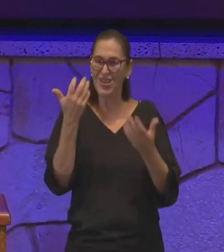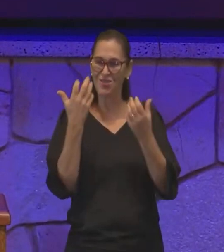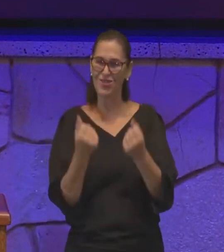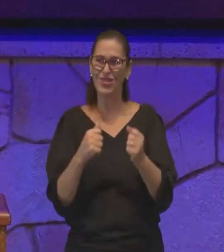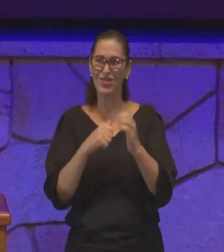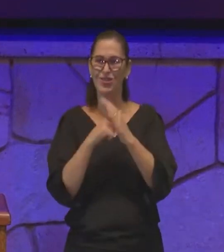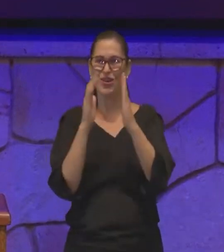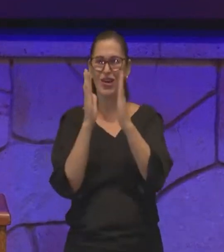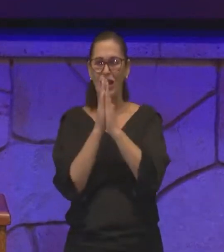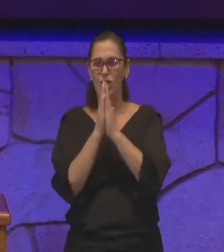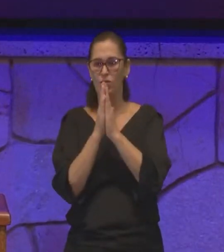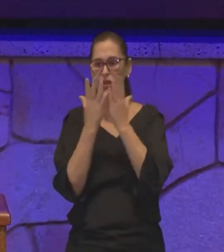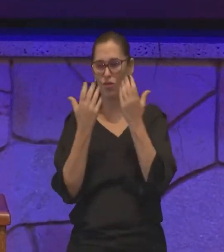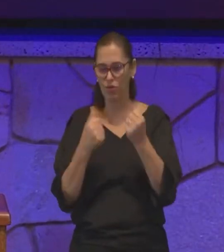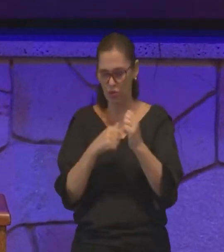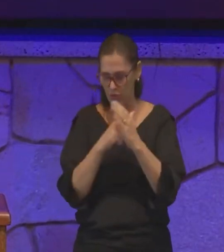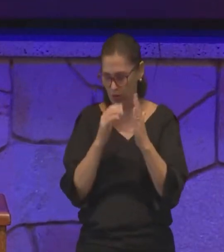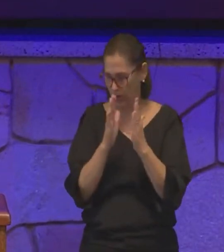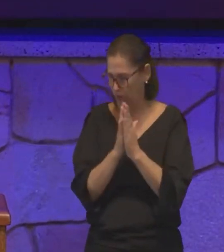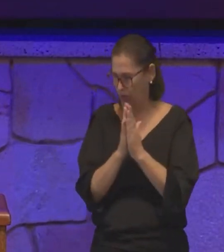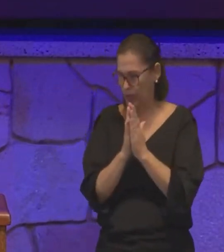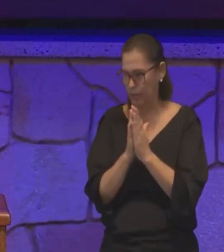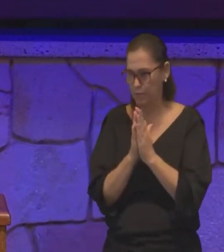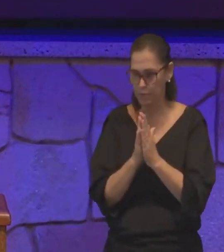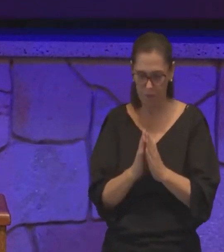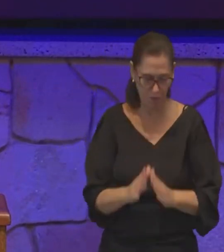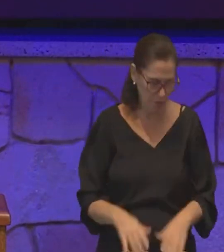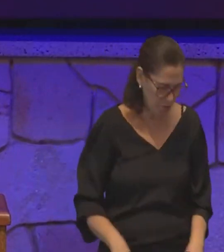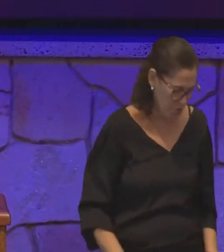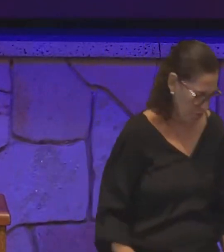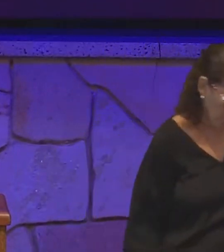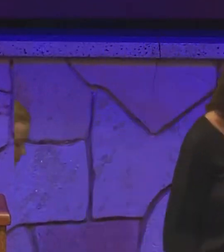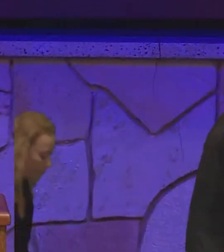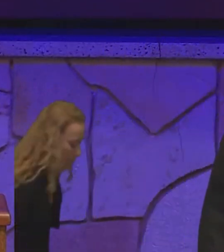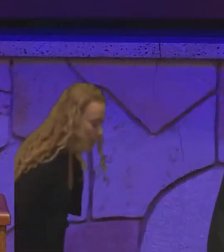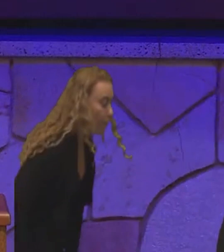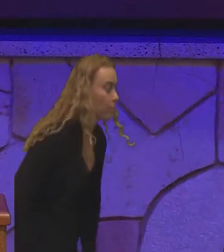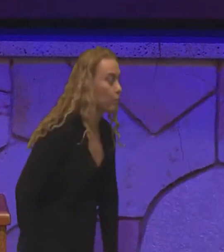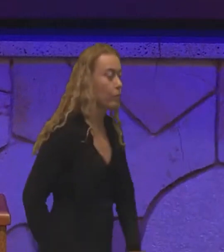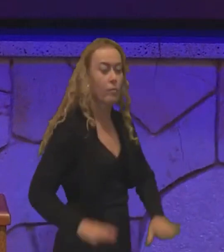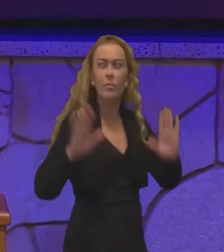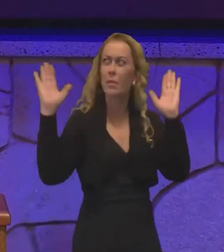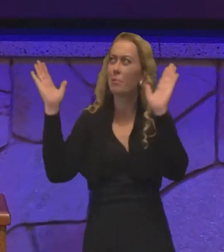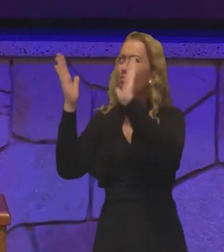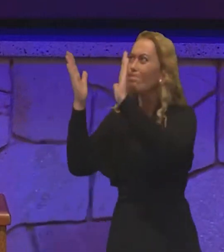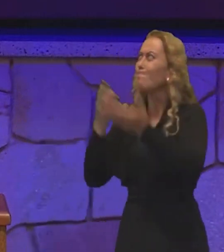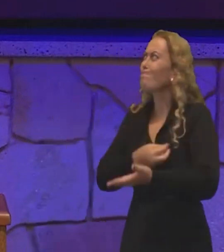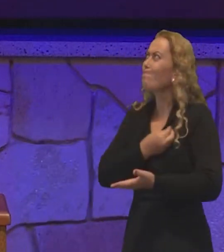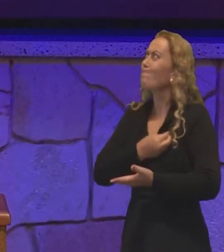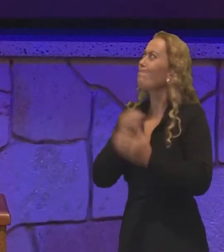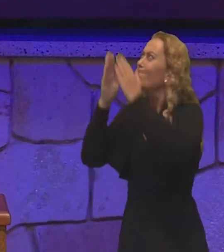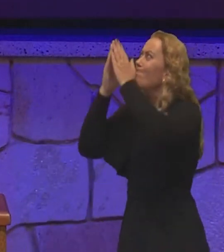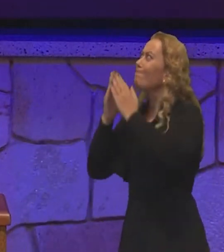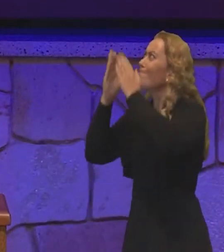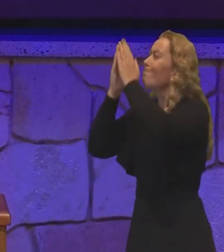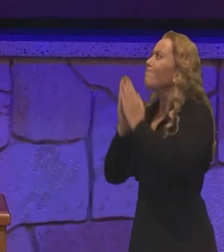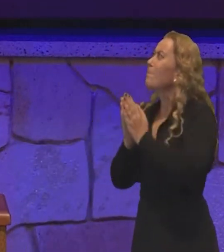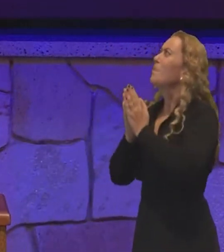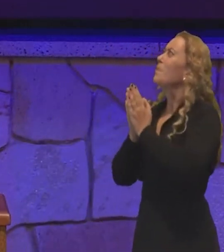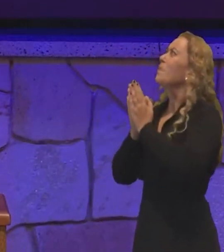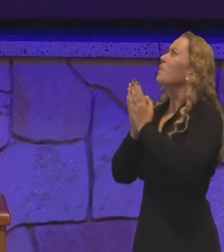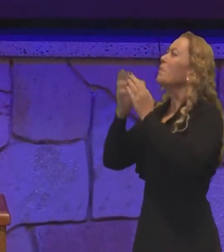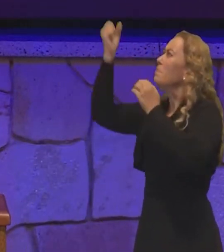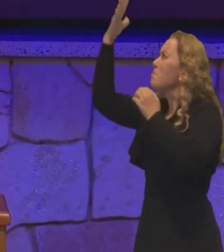você nesse momento. Feche os seus olhos. Esteja colocando diante do Senhor a sua situação, pedindo ao Senhor, clamando, pedindo